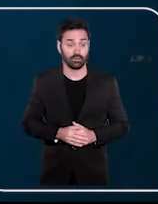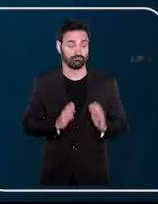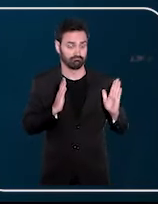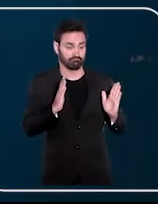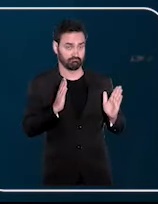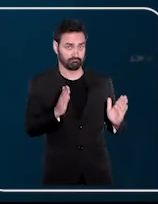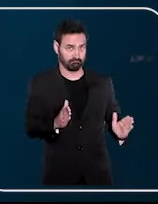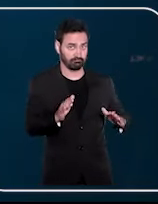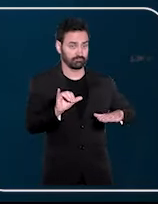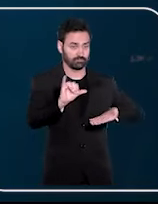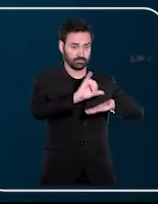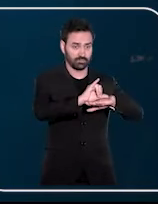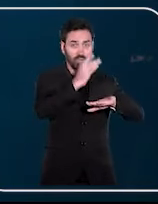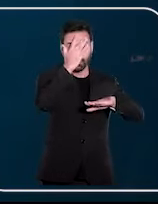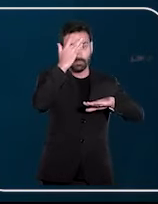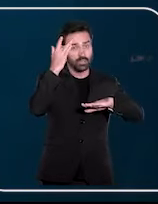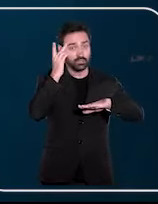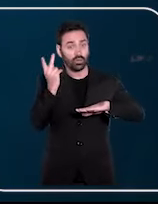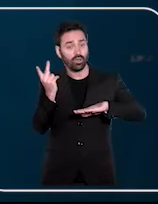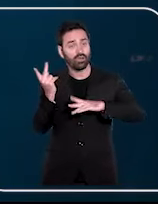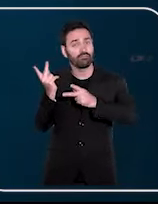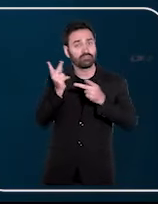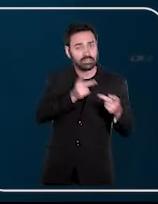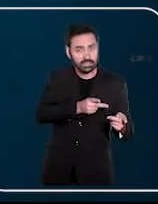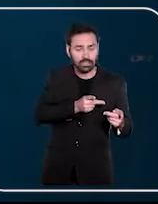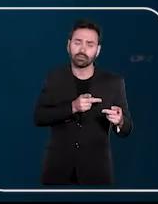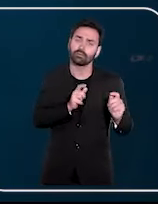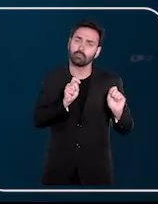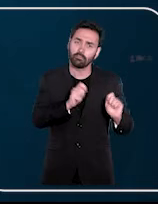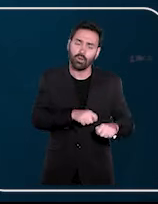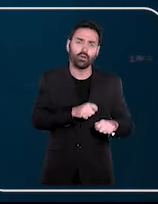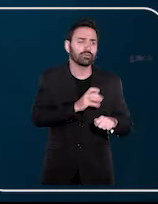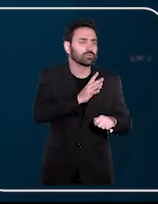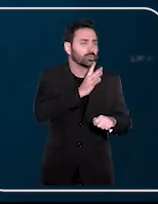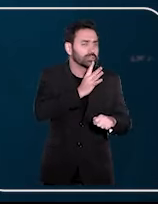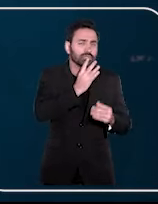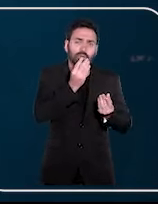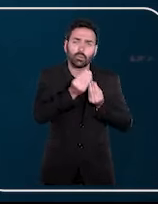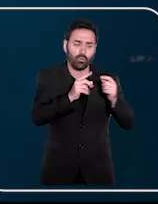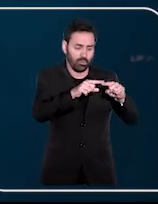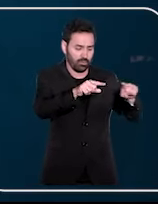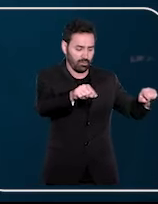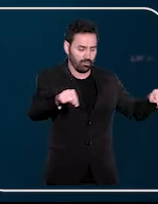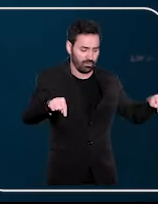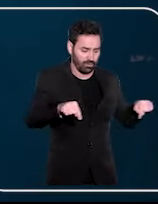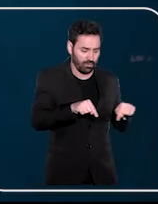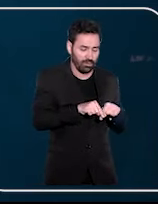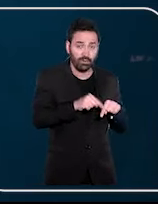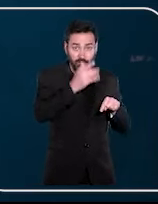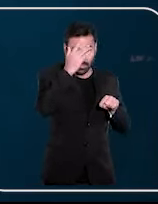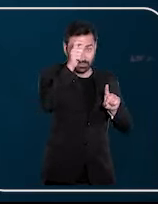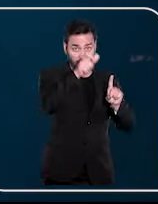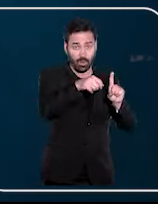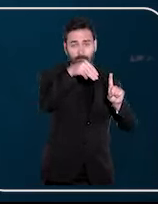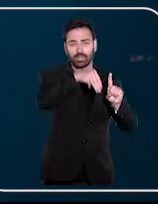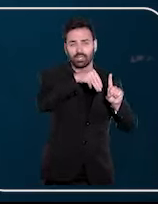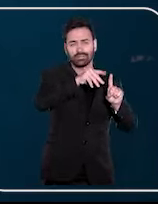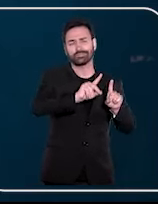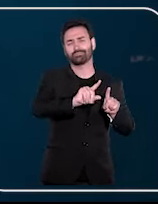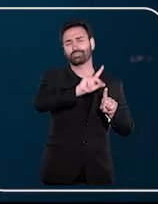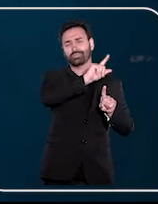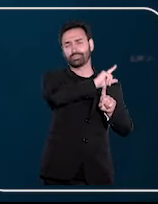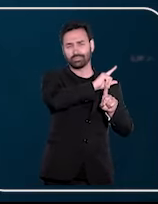Na primeira parte da exposição, o visitante pode, por exemplo, entender como era o gabinete de um ministro décadas